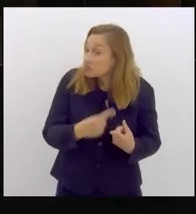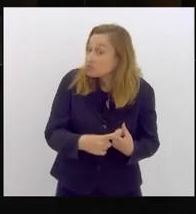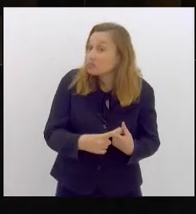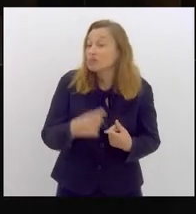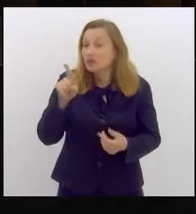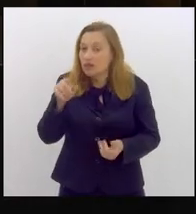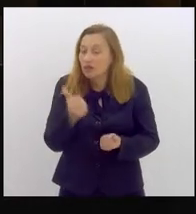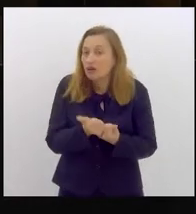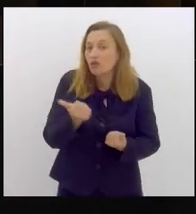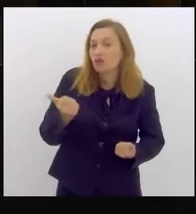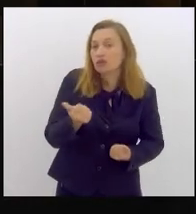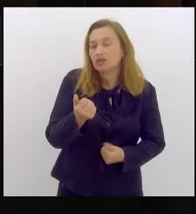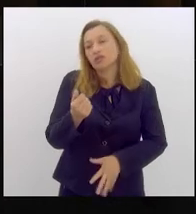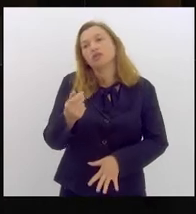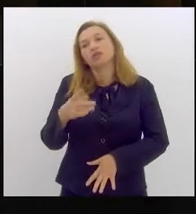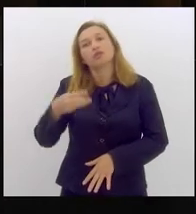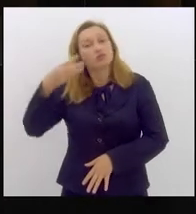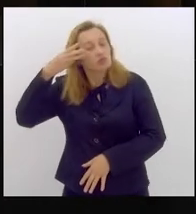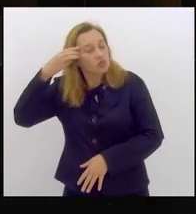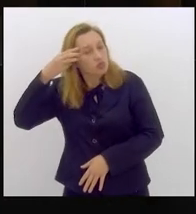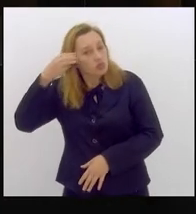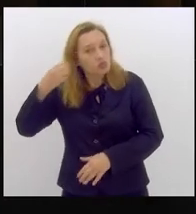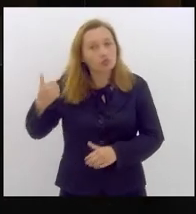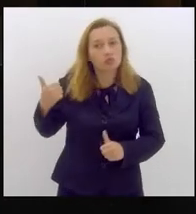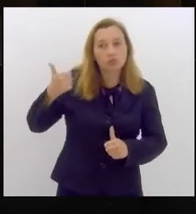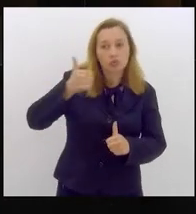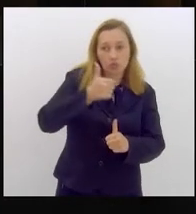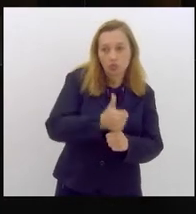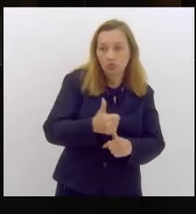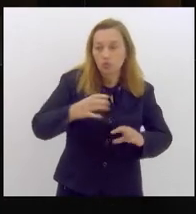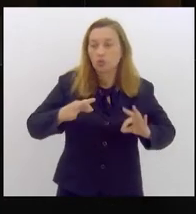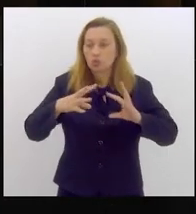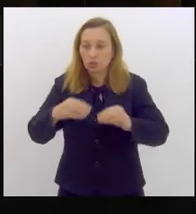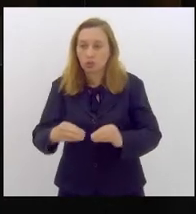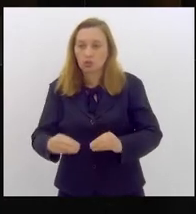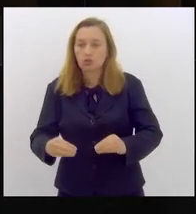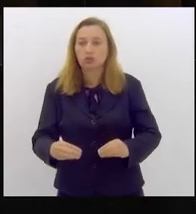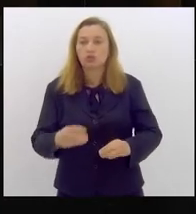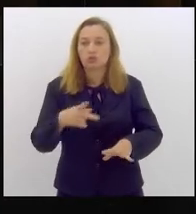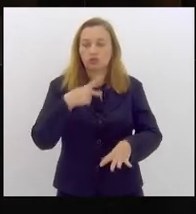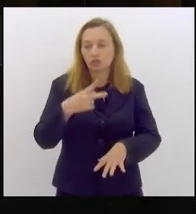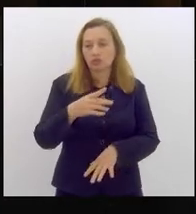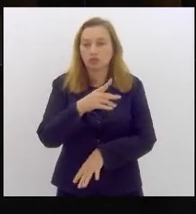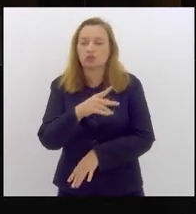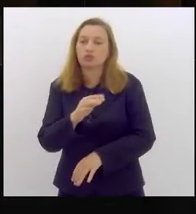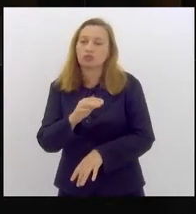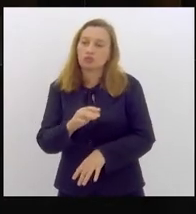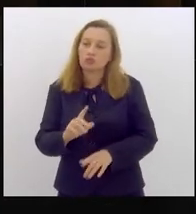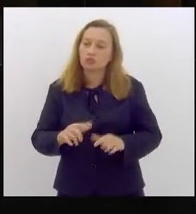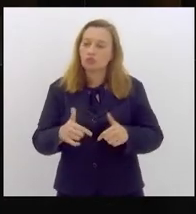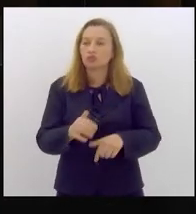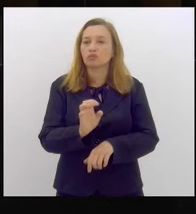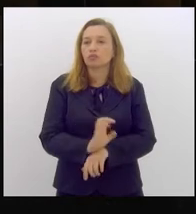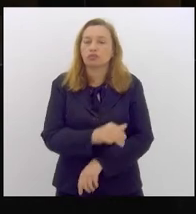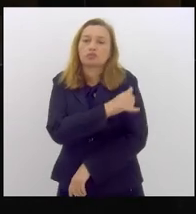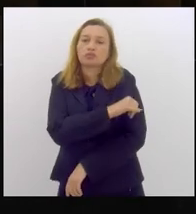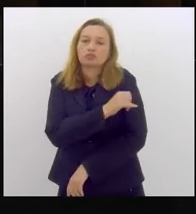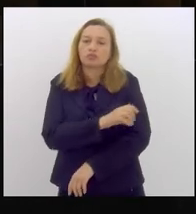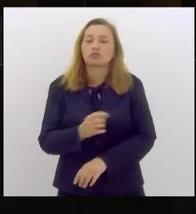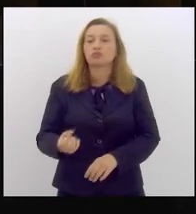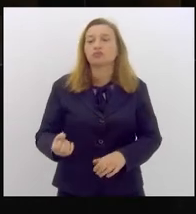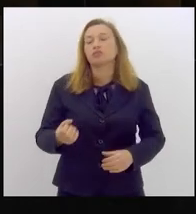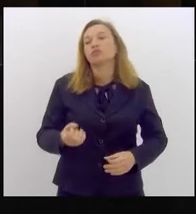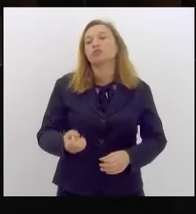era vice do Wilson Witz e consolidou tudo que está colocado no âmbito do Rio de Janeiro, em parceria com o